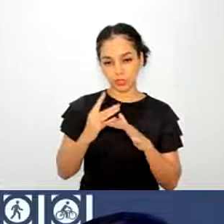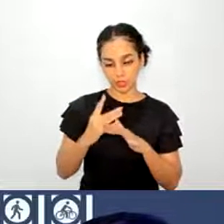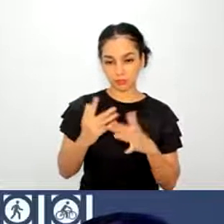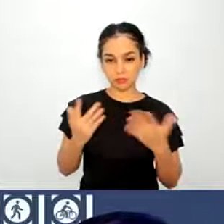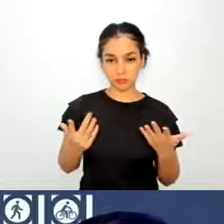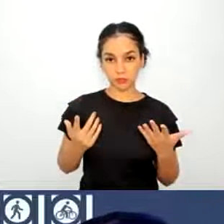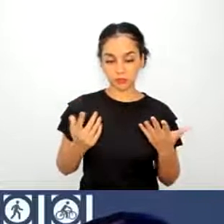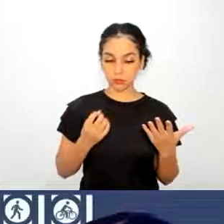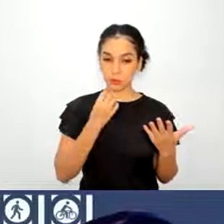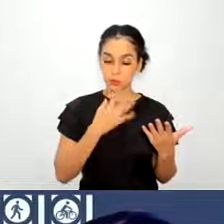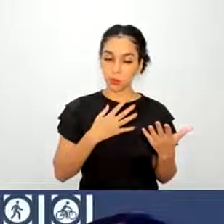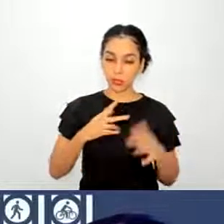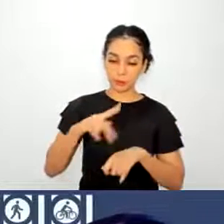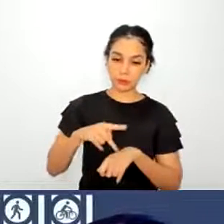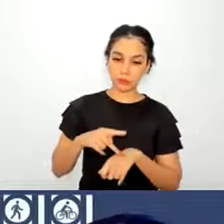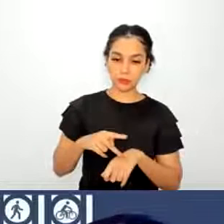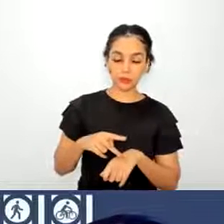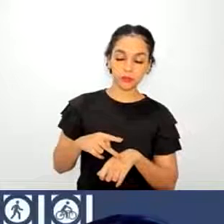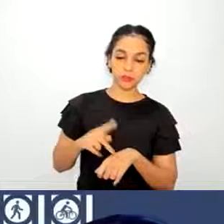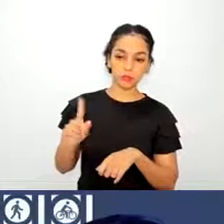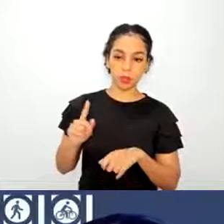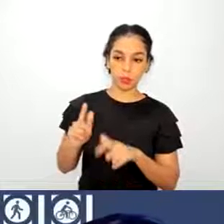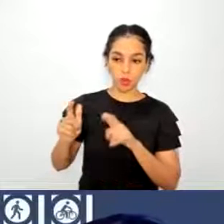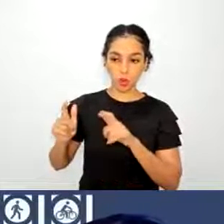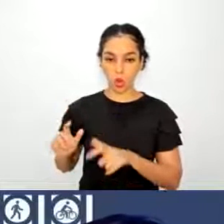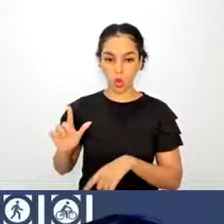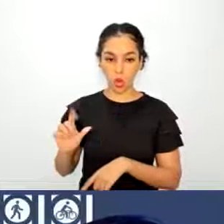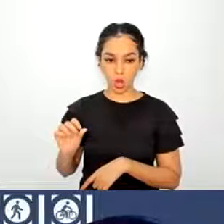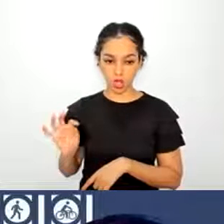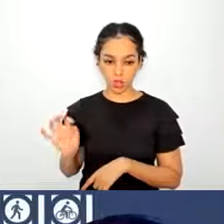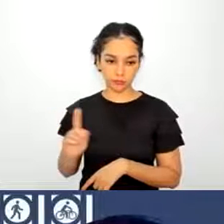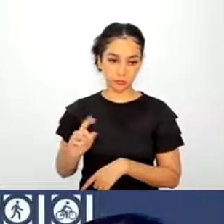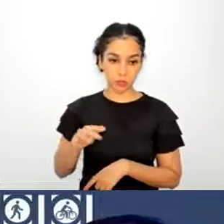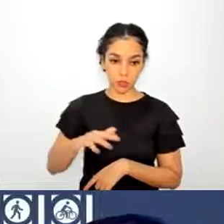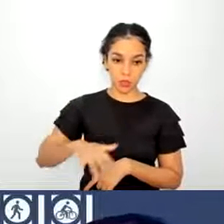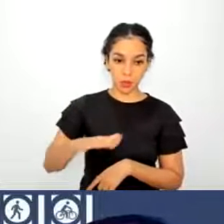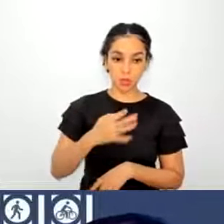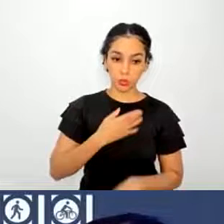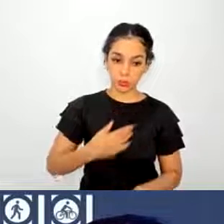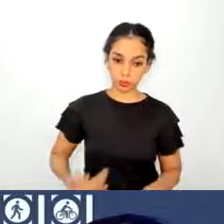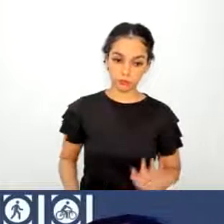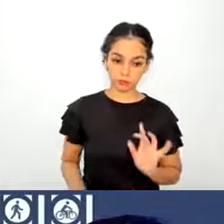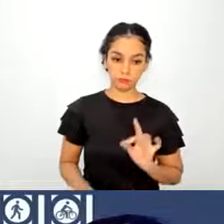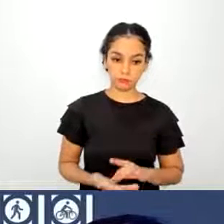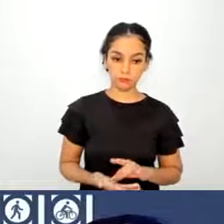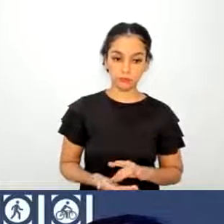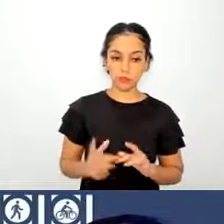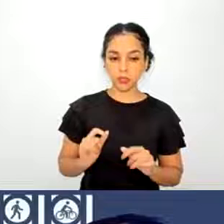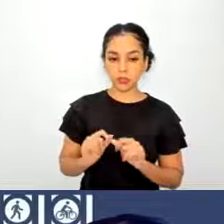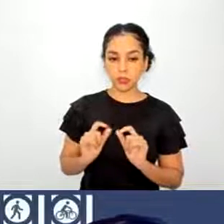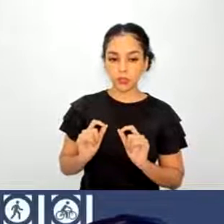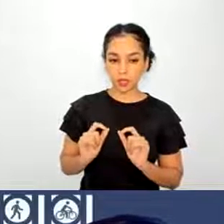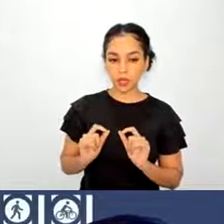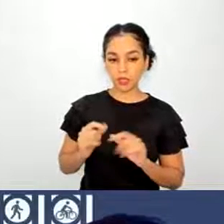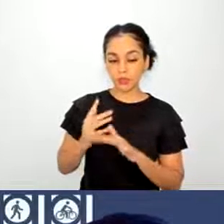é que a praça ela não esteja num lote, ela esteja no espaço público, efetivamente, né? E que o lote seja construído. A cidade precisa